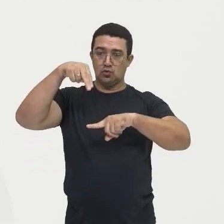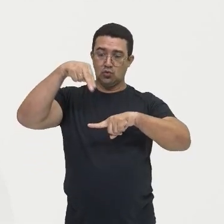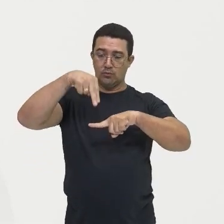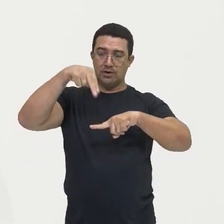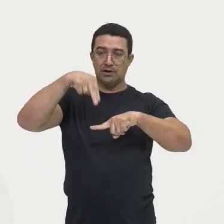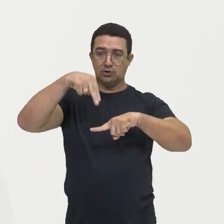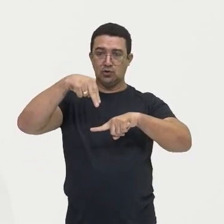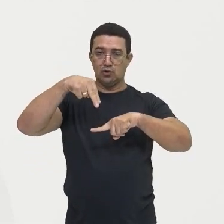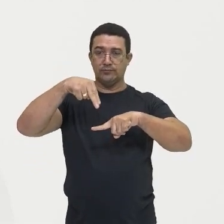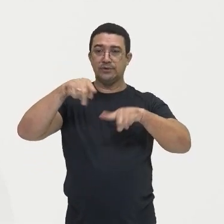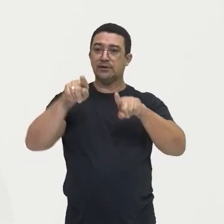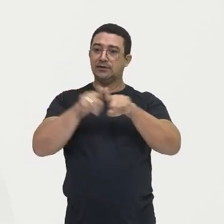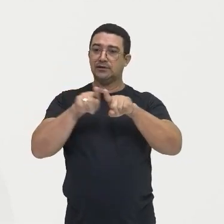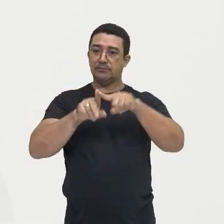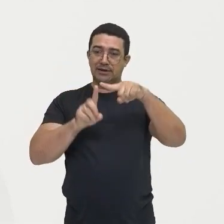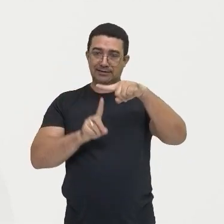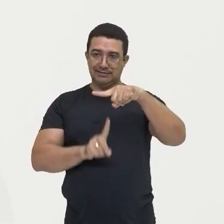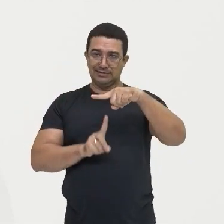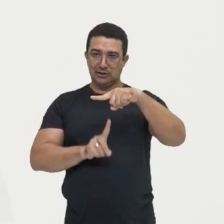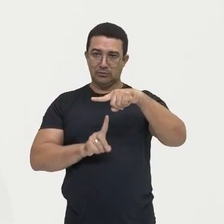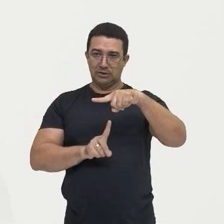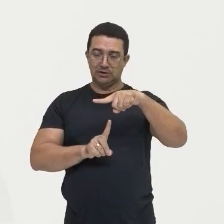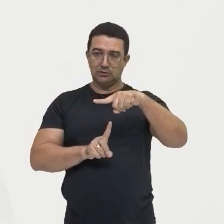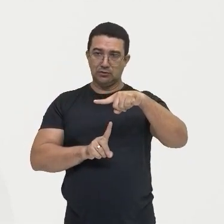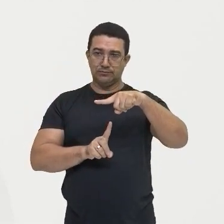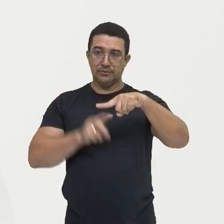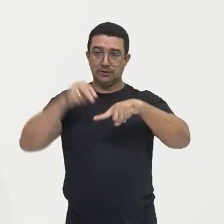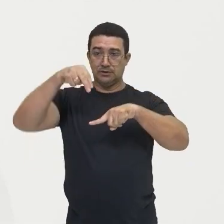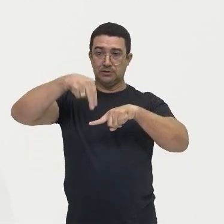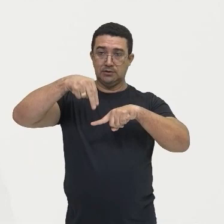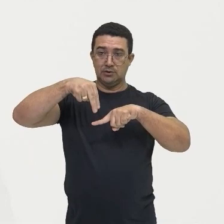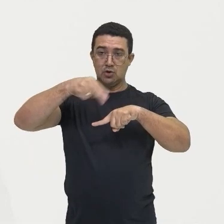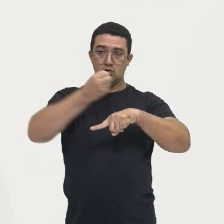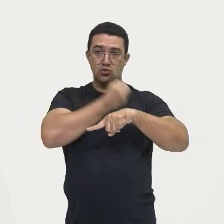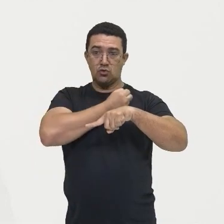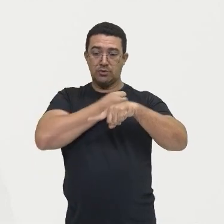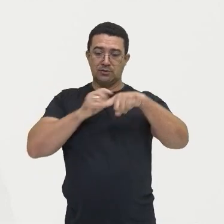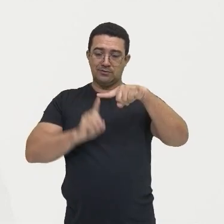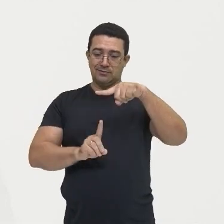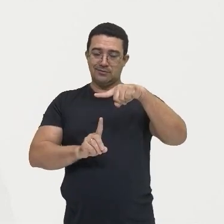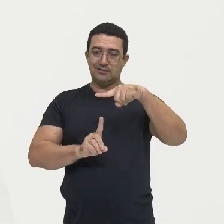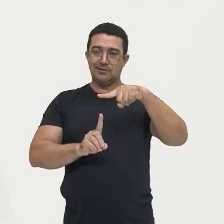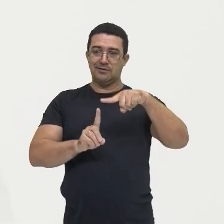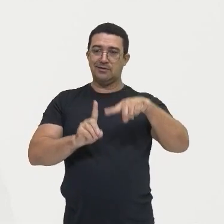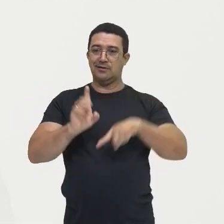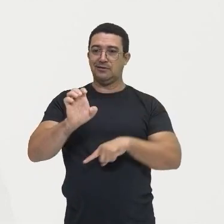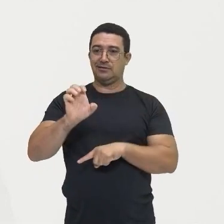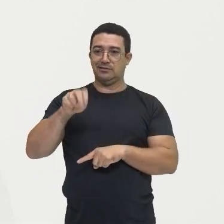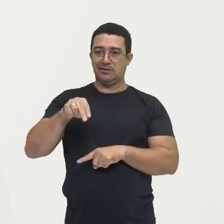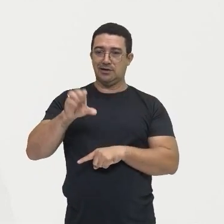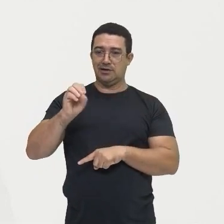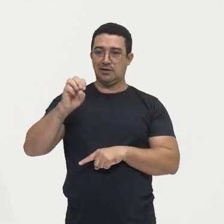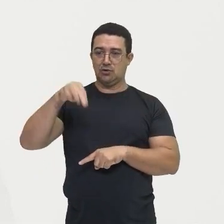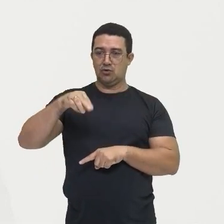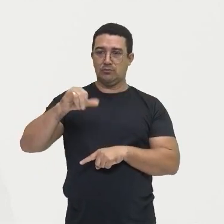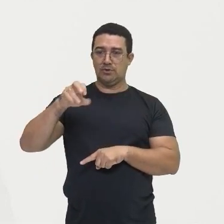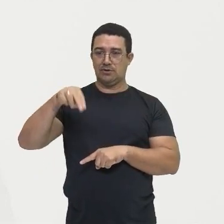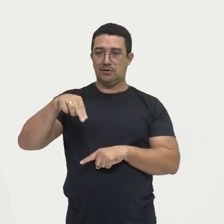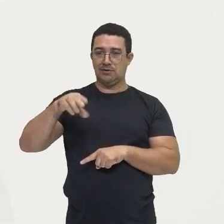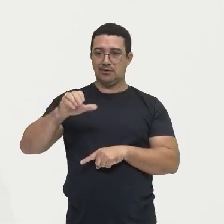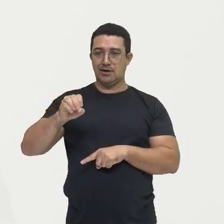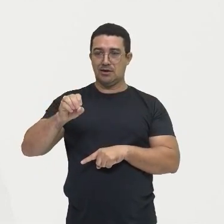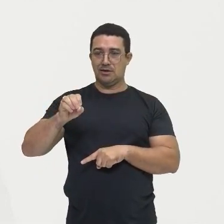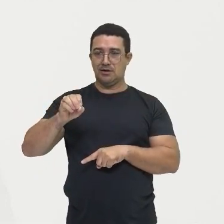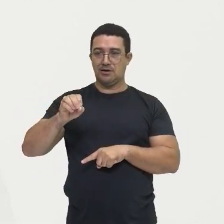gente tem o que nós chamamos de denominador. E aí a gente tem esse valor sendo dividido por esse